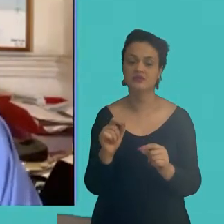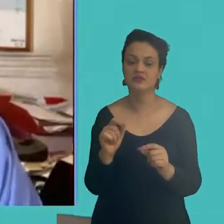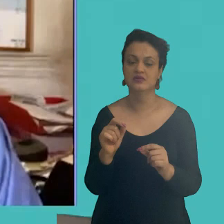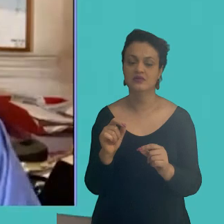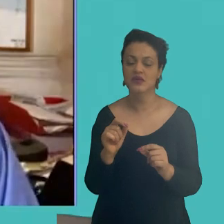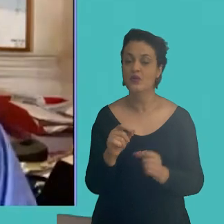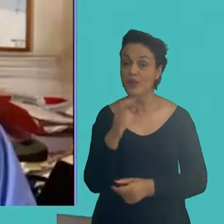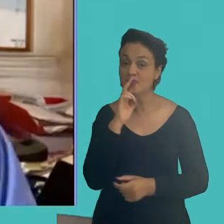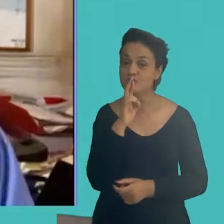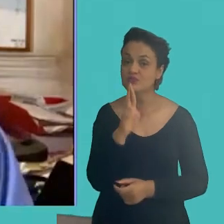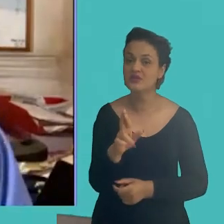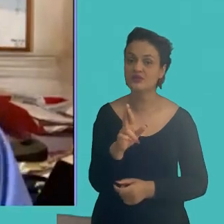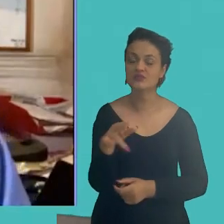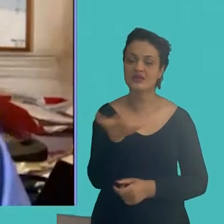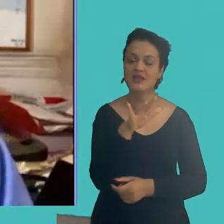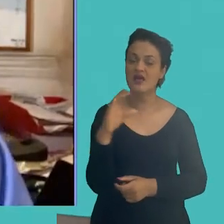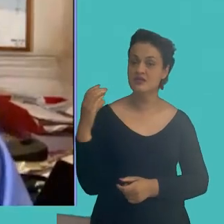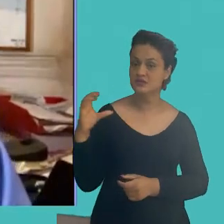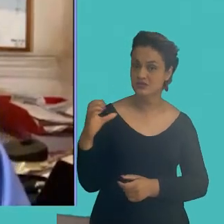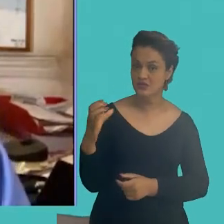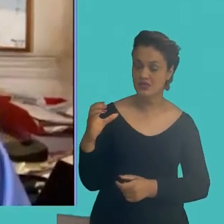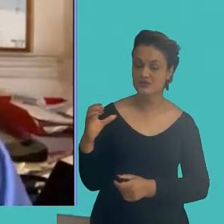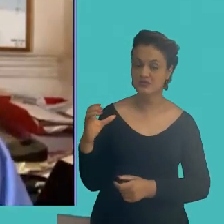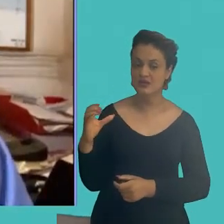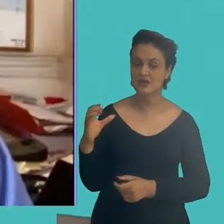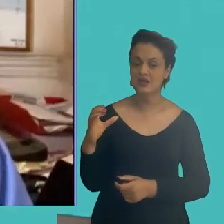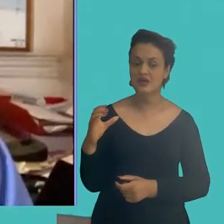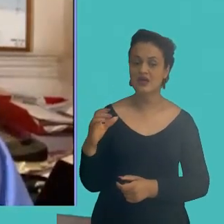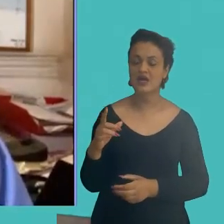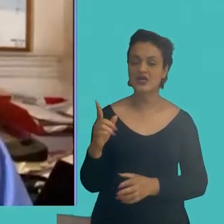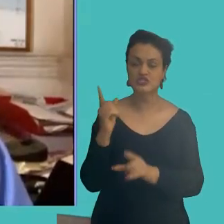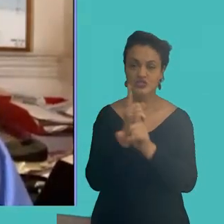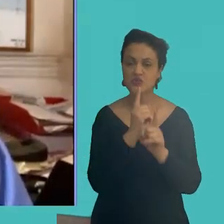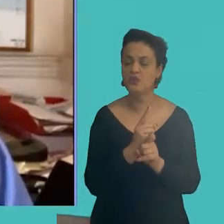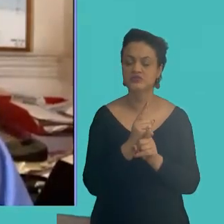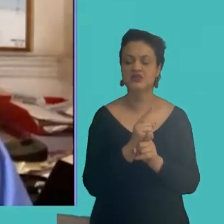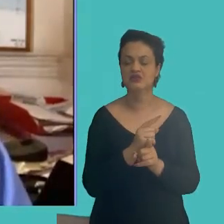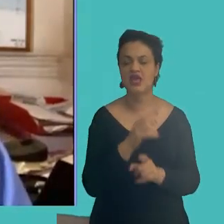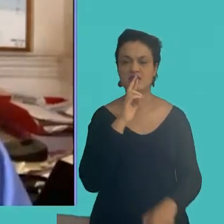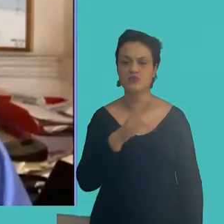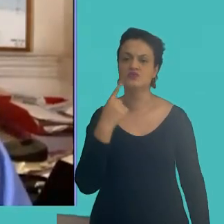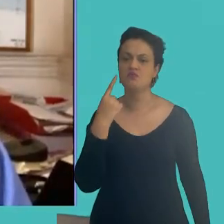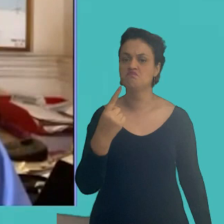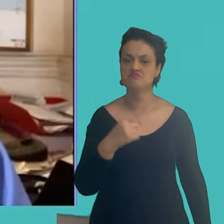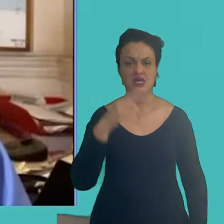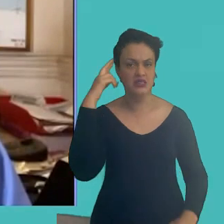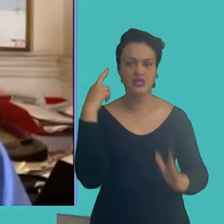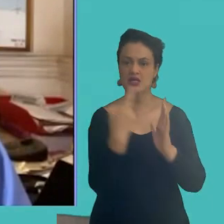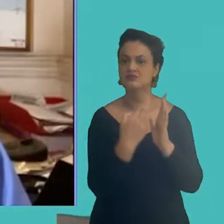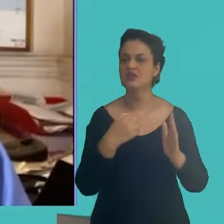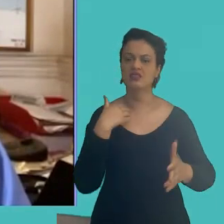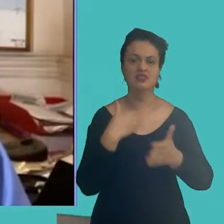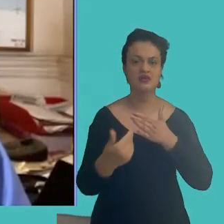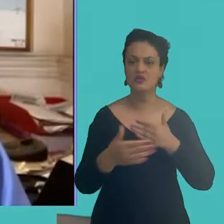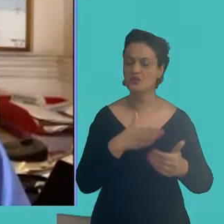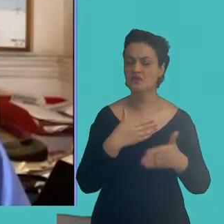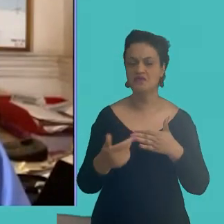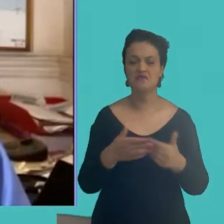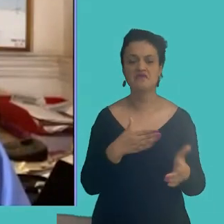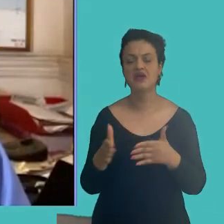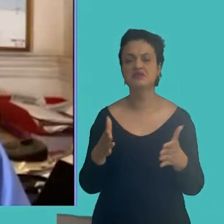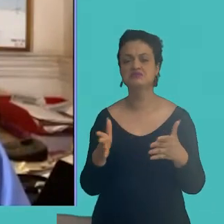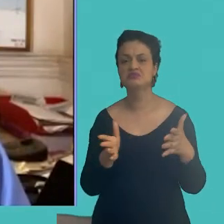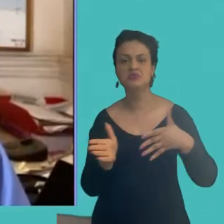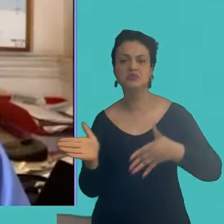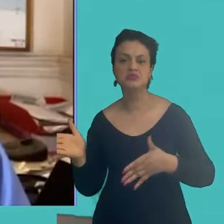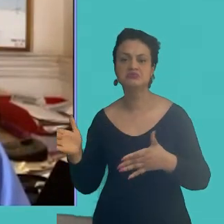da ciência são incontestes, têm que ser respeitados, não importa a tendência, o grupo